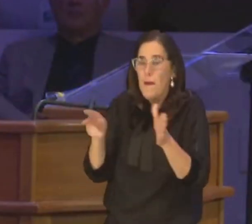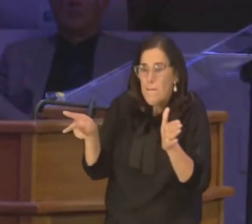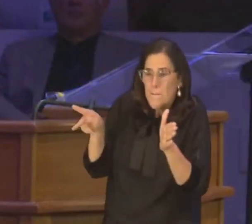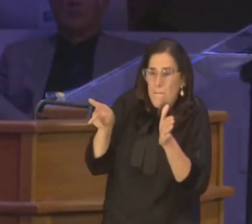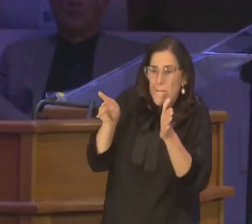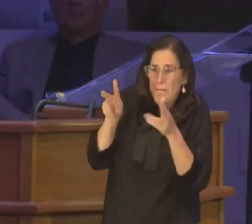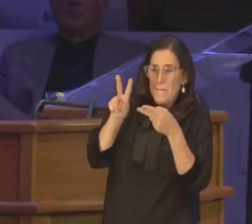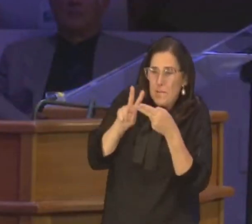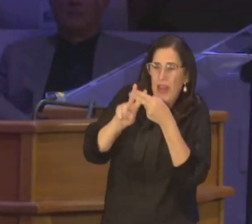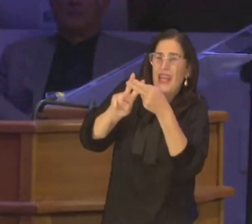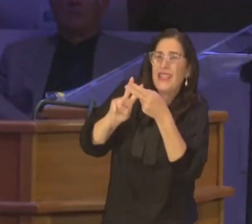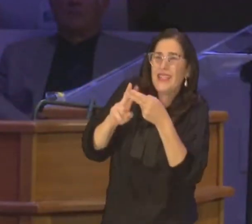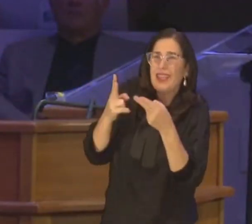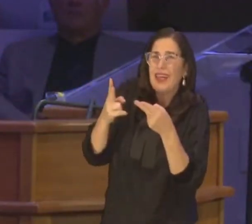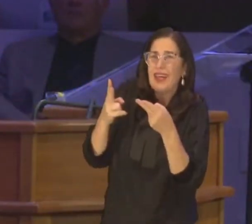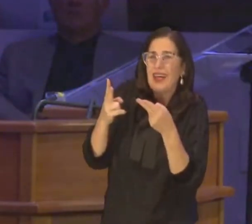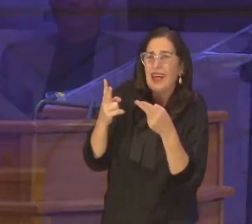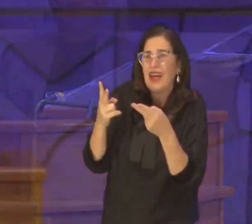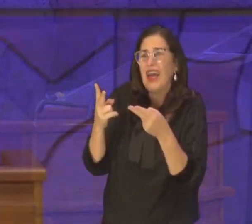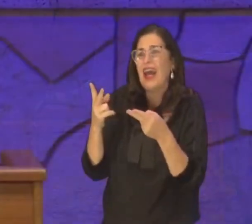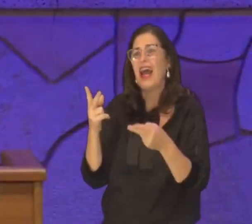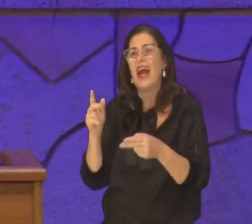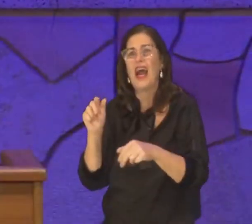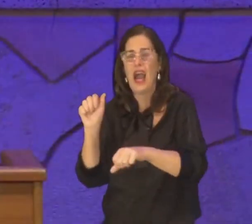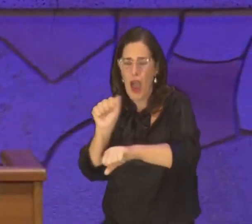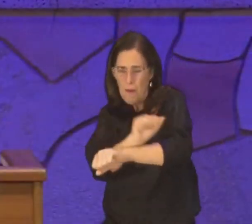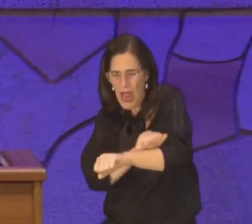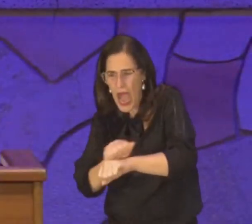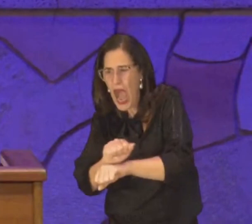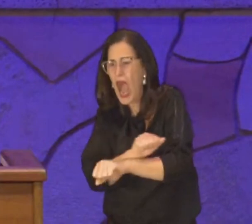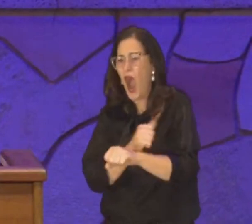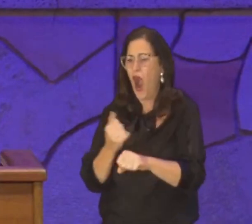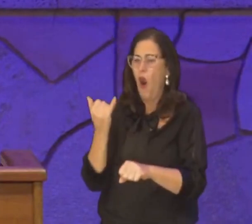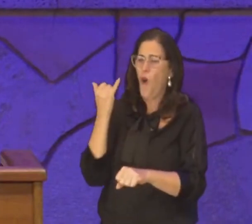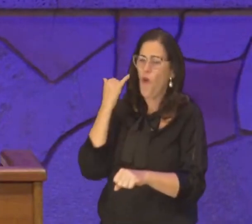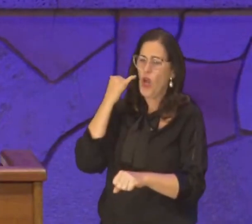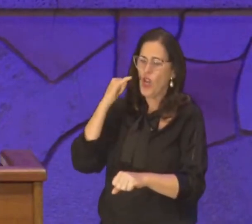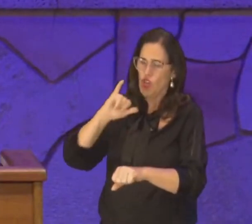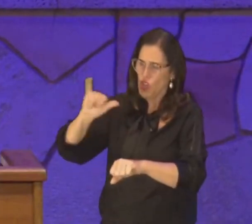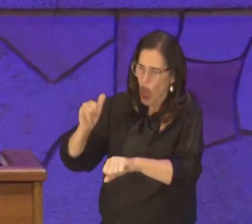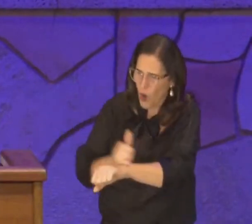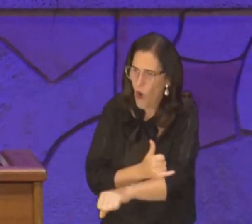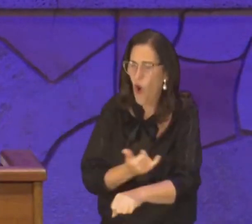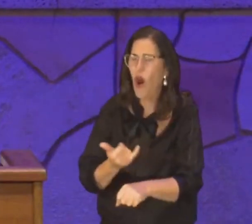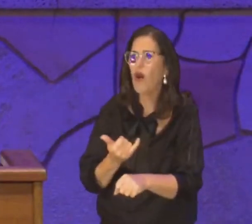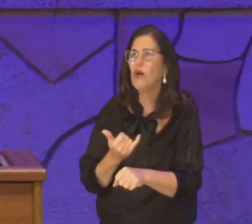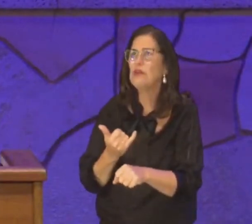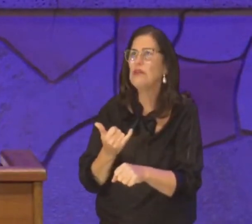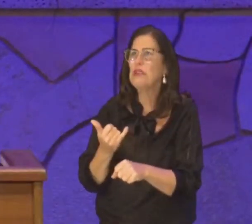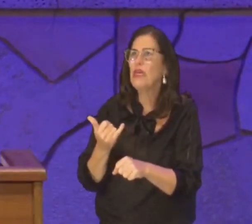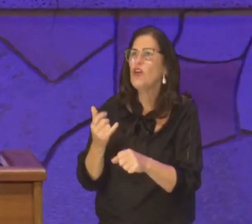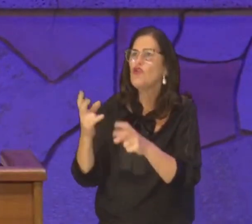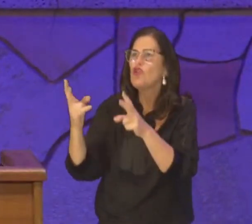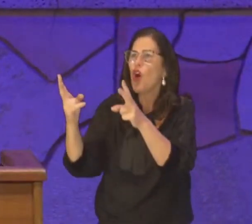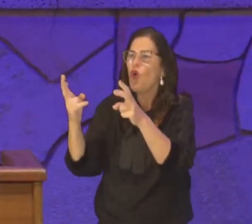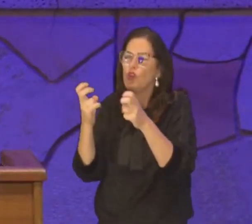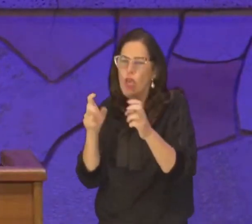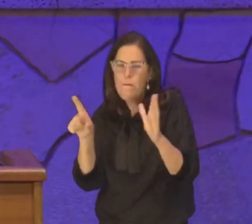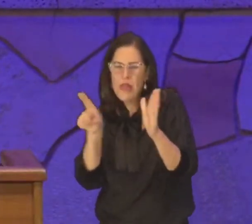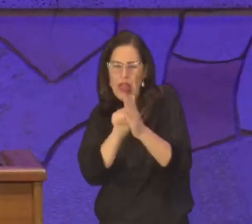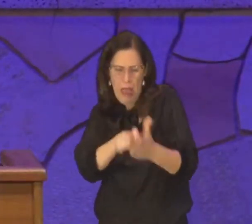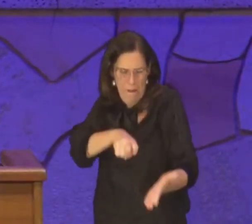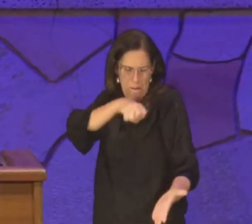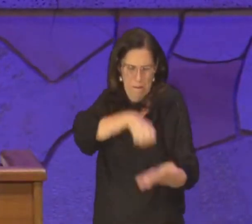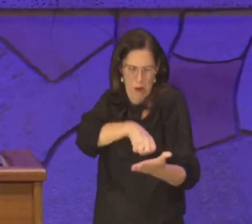judaica presa aos patriarcas. A mente judaica que só conseguia perceber a lei que punia,